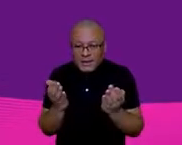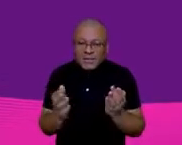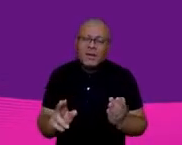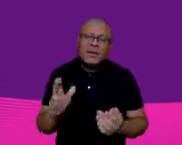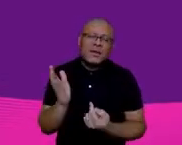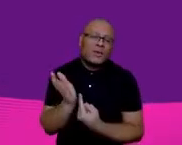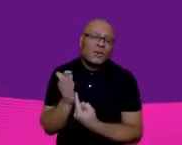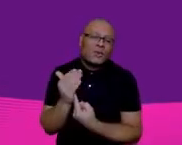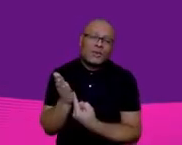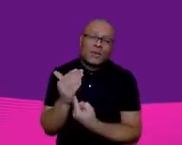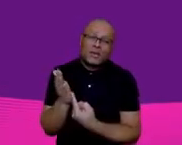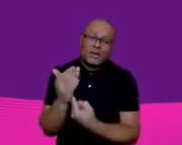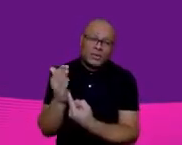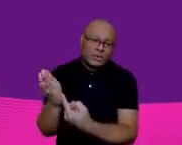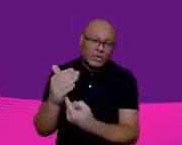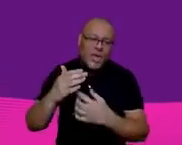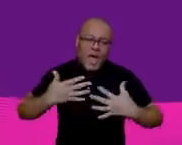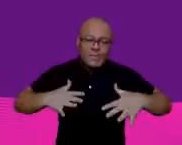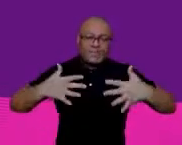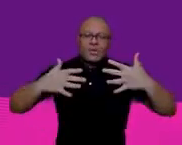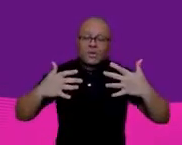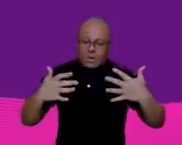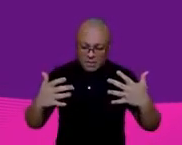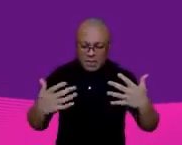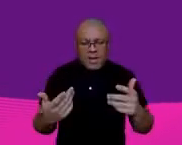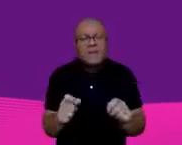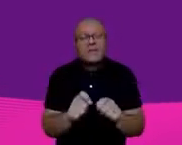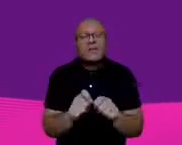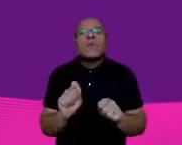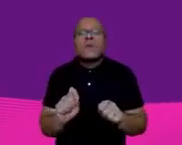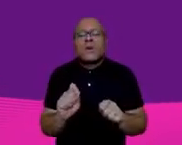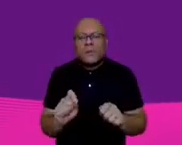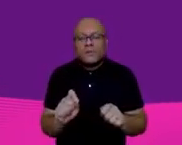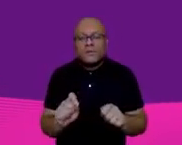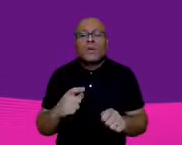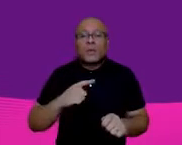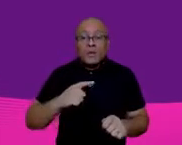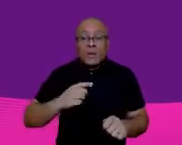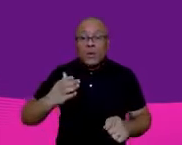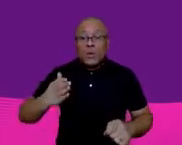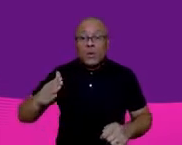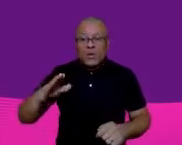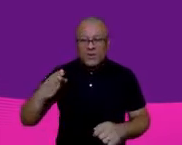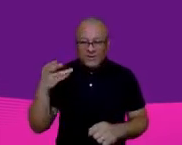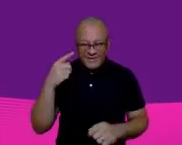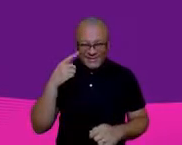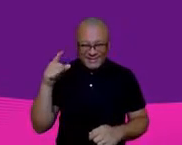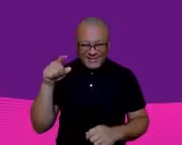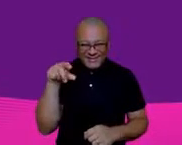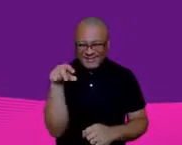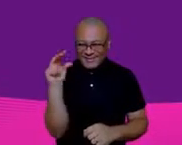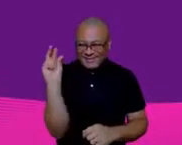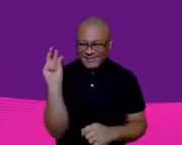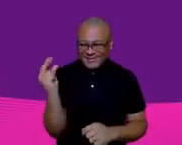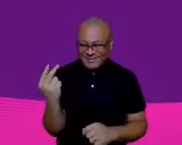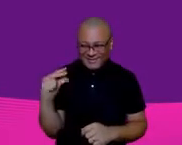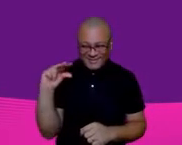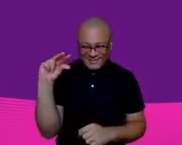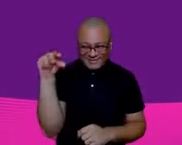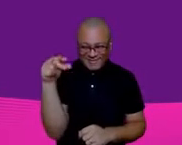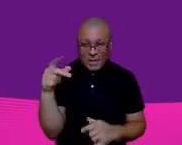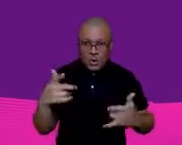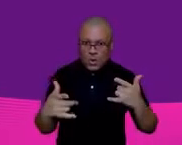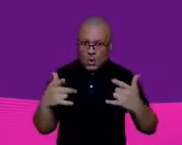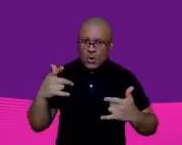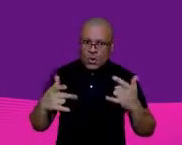nós podemos fazer com isto? Nós temos um braço robótico que nos ajuda a controlar a